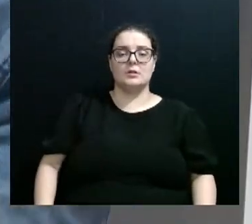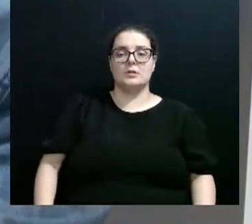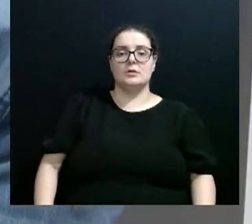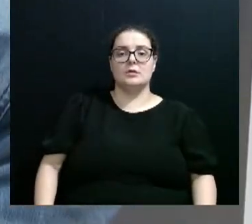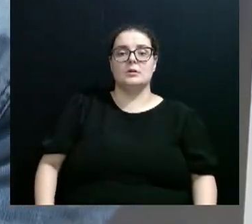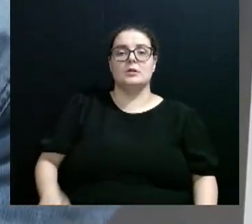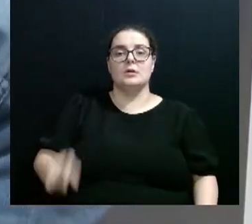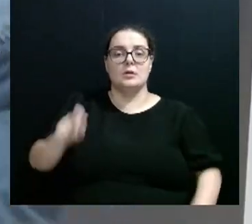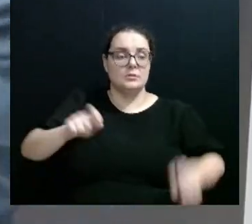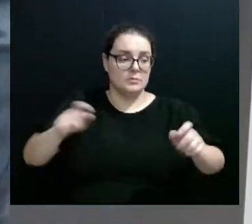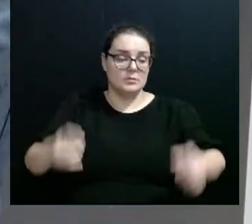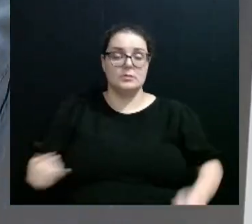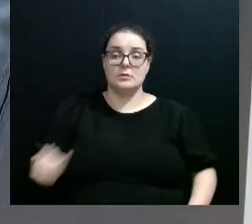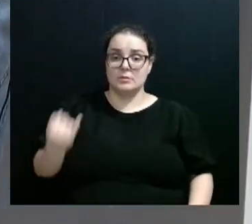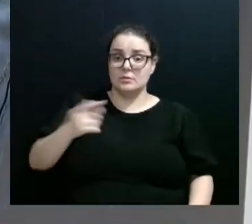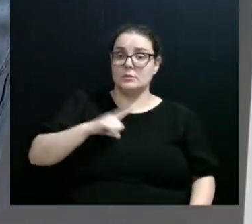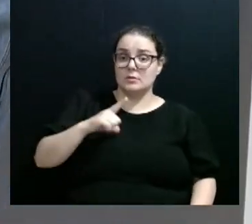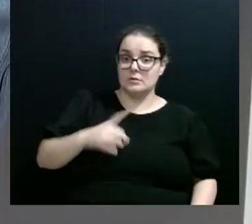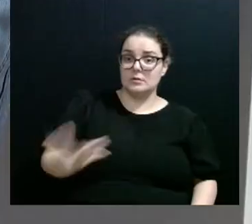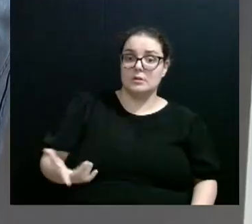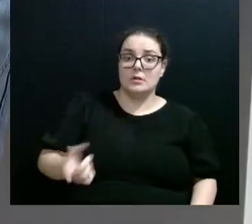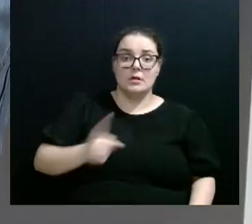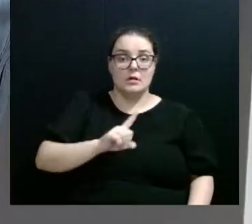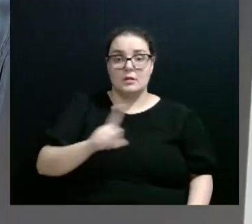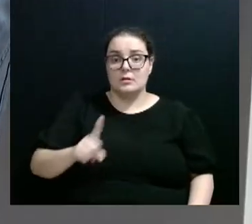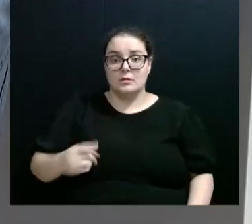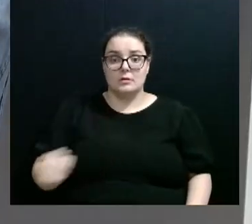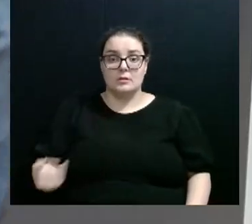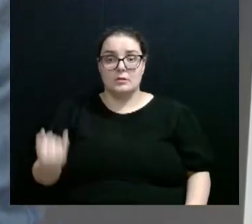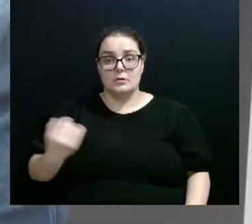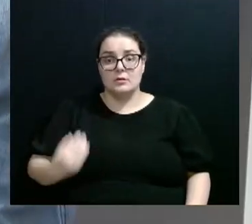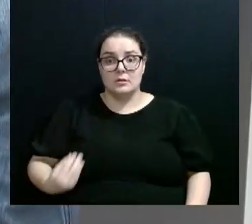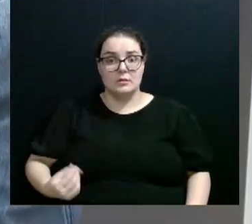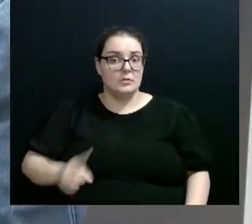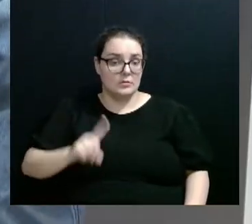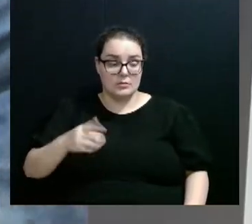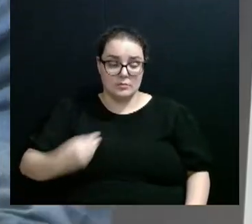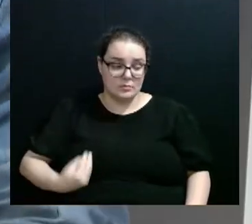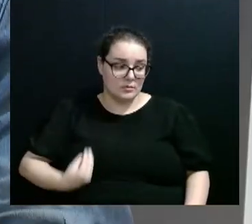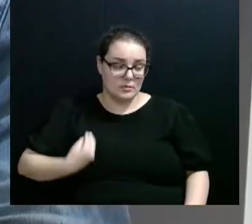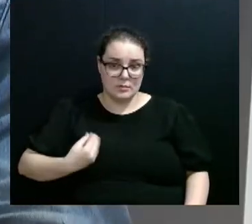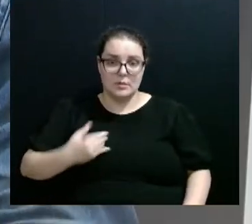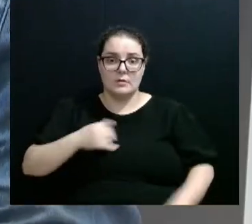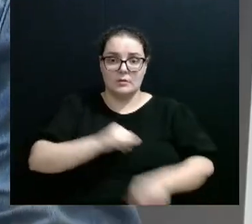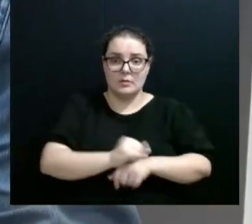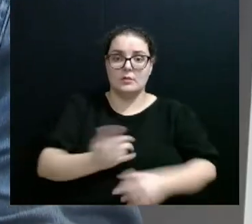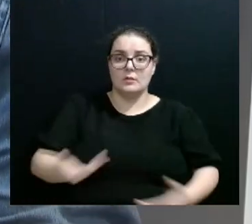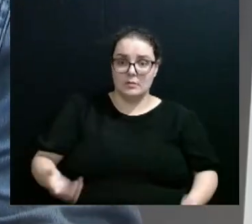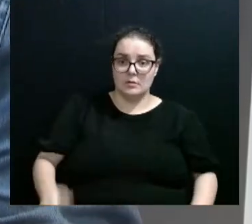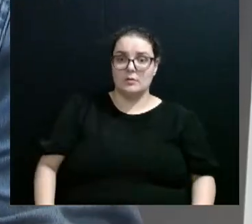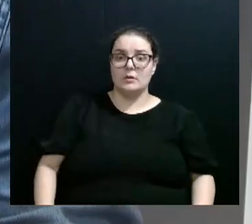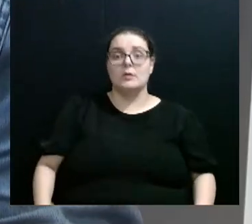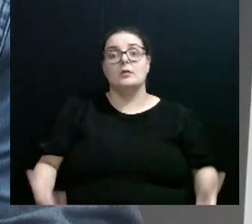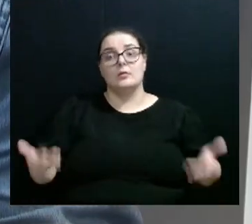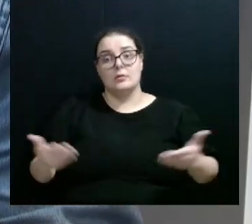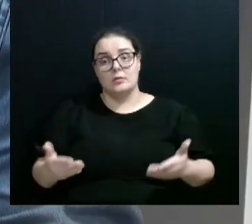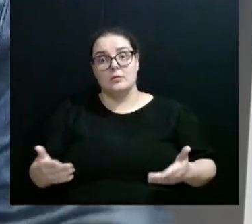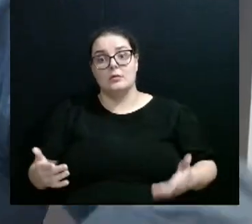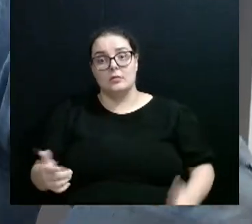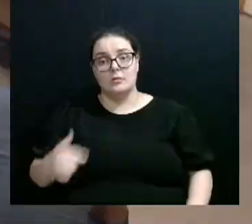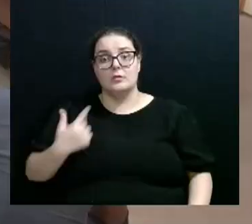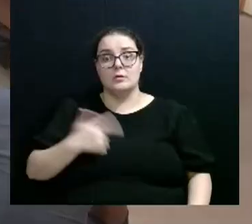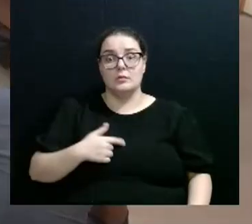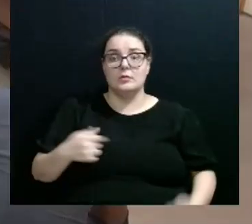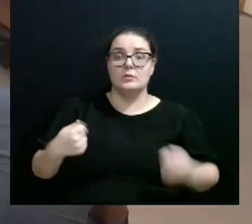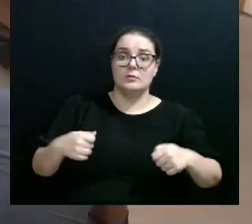não se importa não se faz presente. Quem não respeita o serviço de vocês também não se faz presente. Agora, nós precisamos de parcimônia, gente.